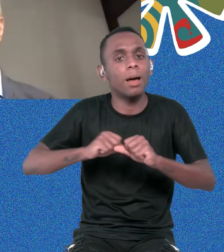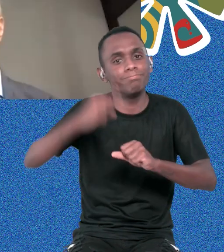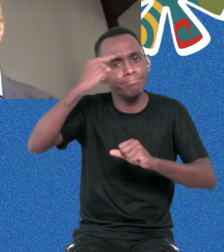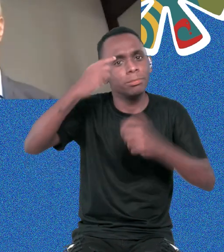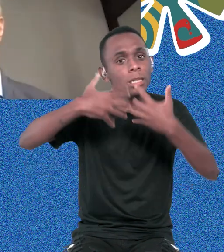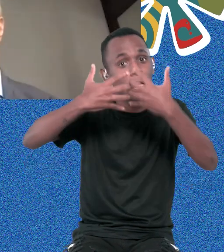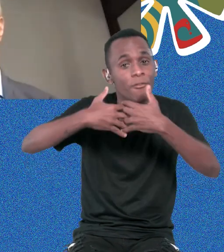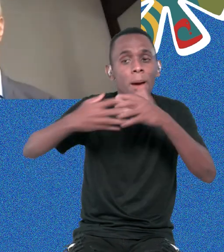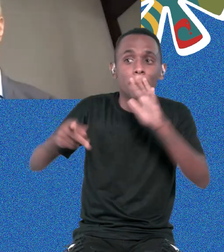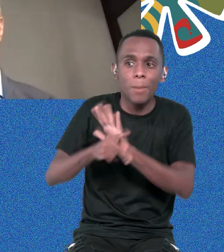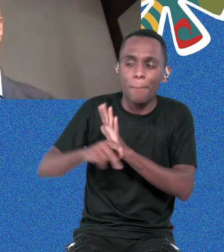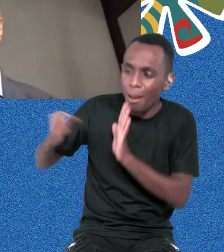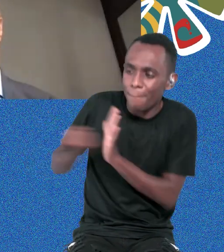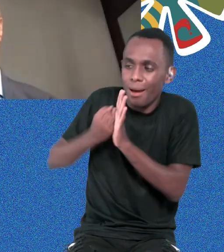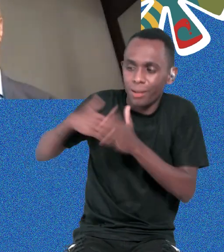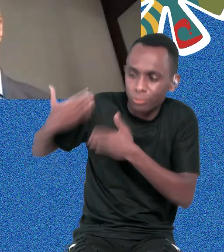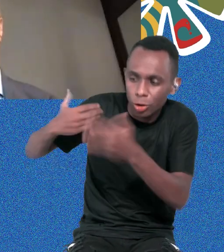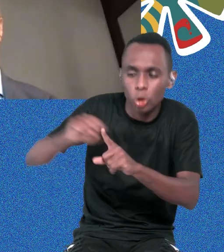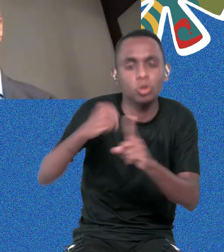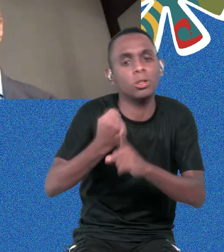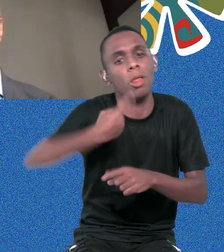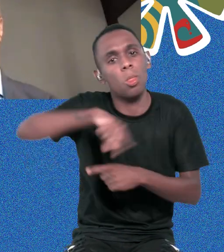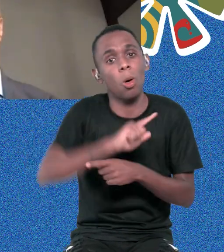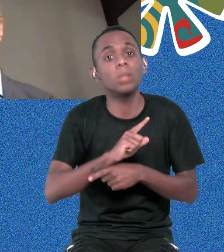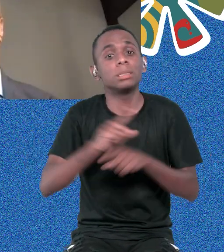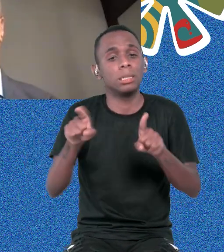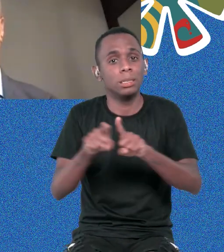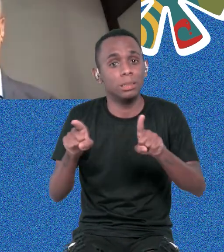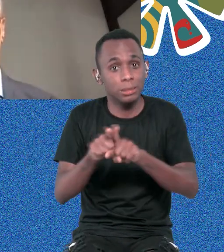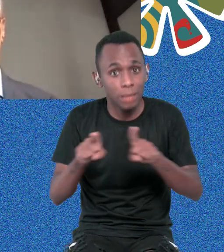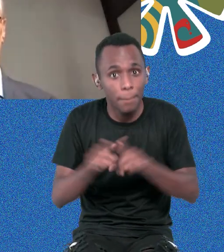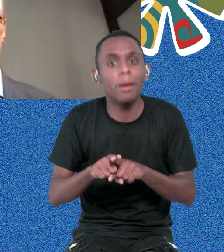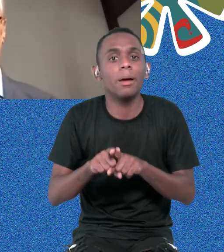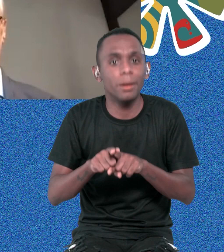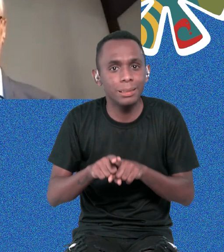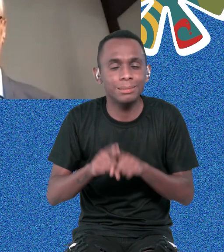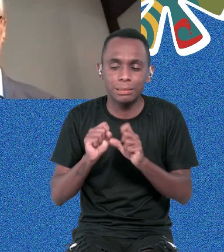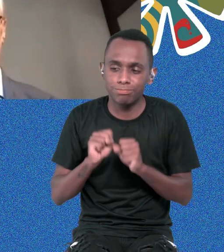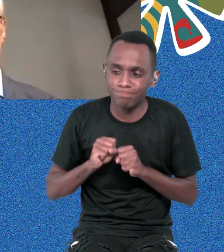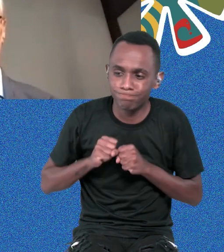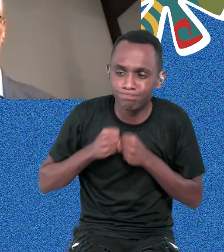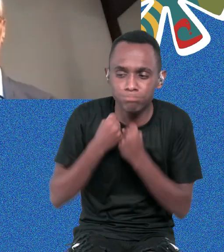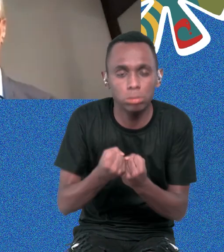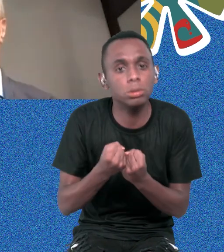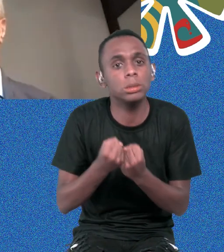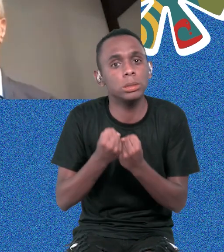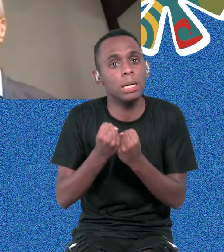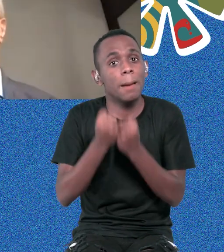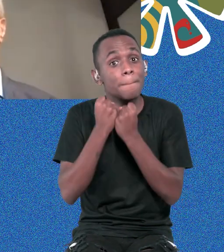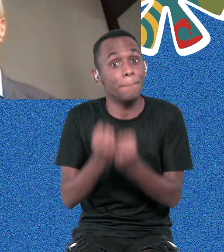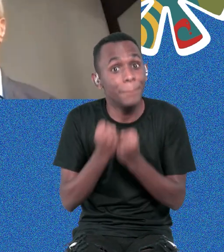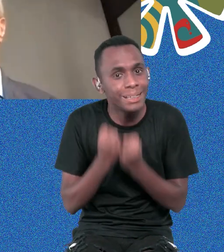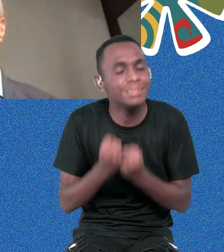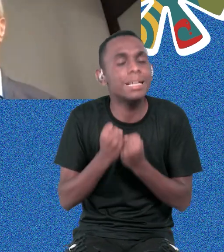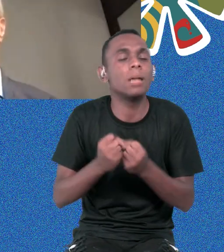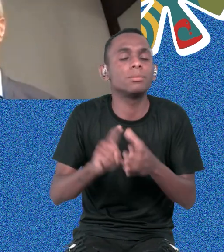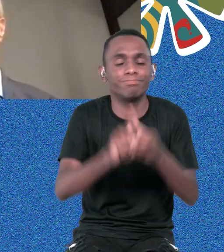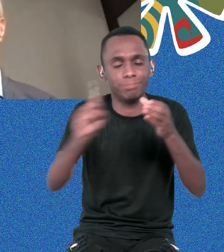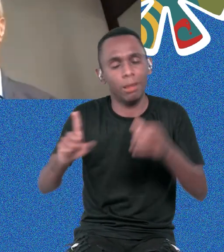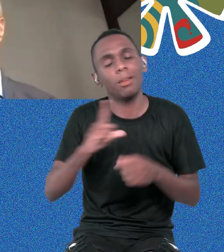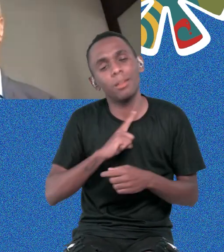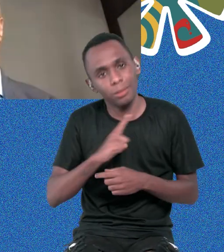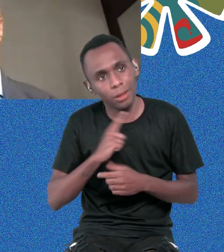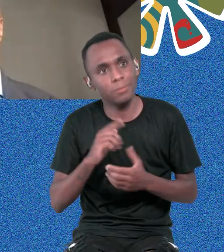caráter formador que a nossa sociedade traz hoje, com toda a parte dura, né, segregadora que